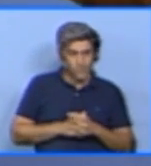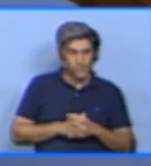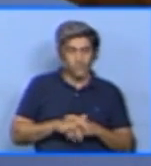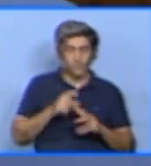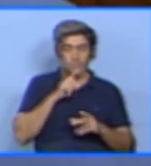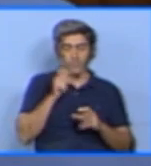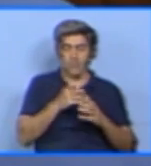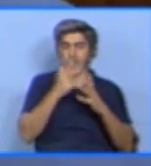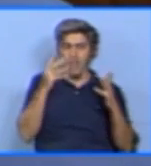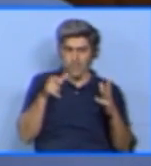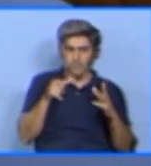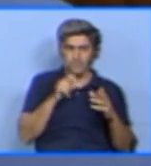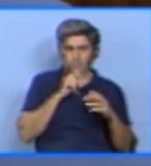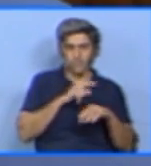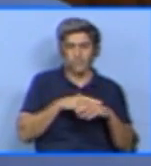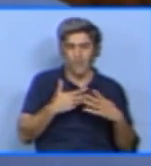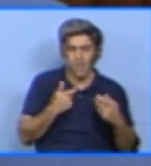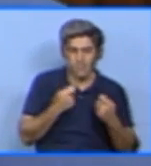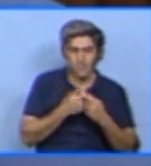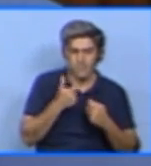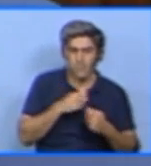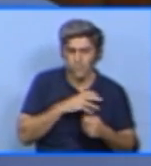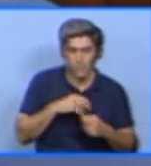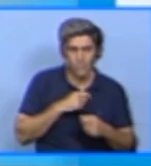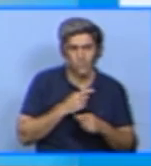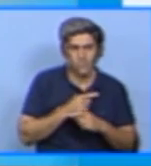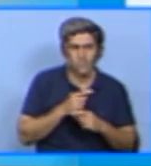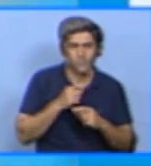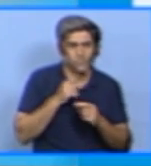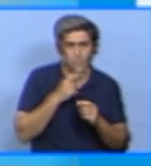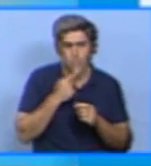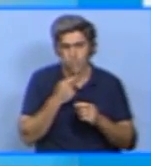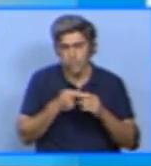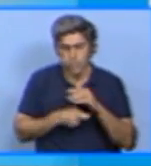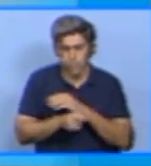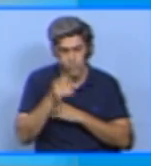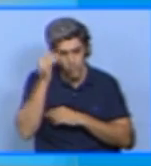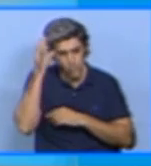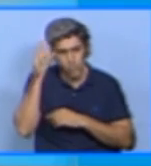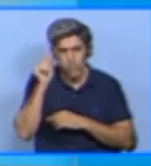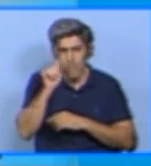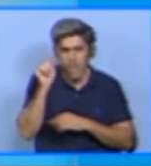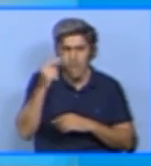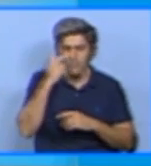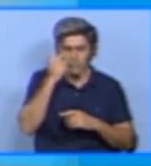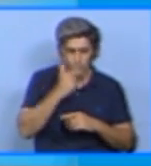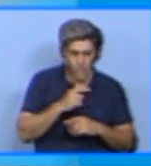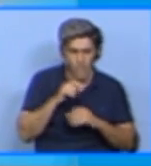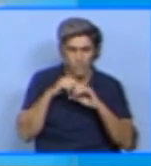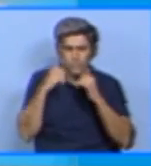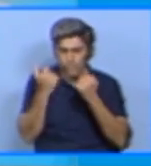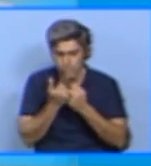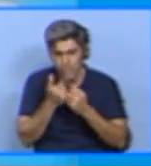por isso é que isto pode ter alguma atualidade. É que vivemos num mundo com profundas corrupções, não só pessoais, mas